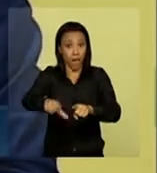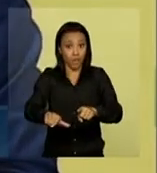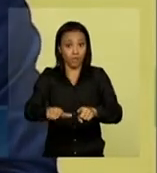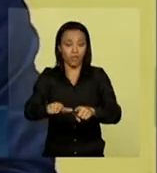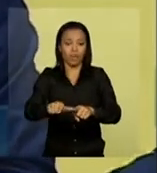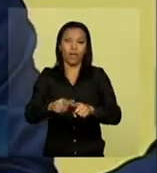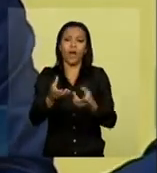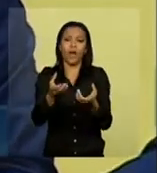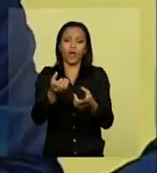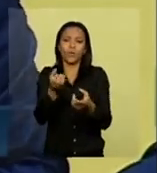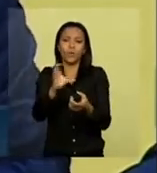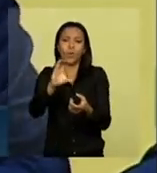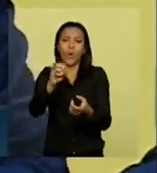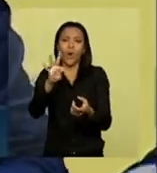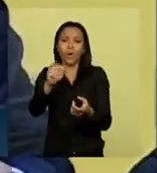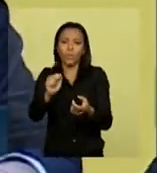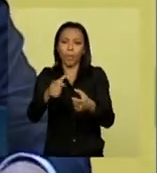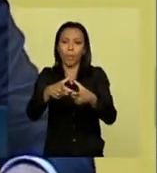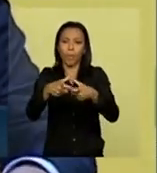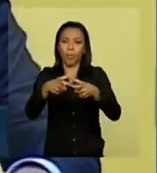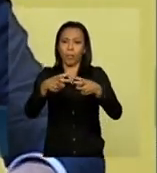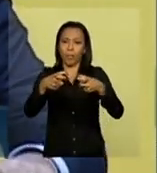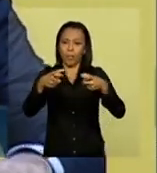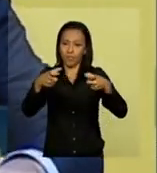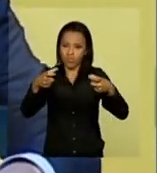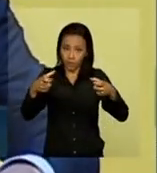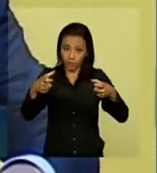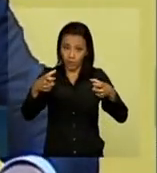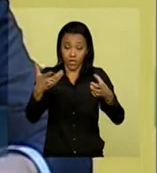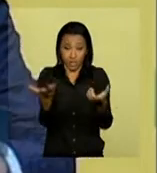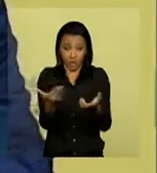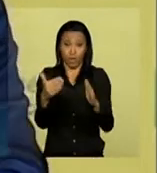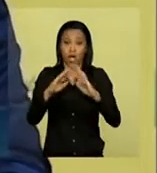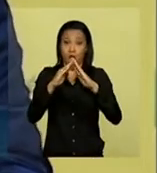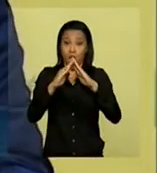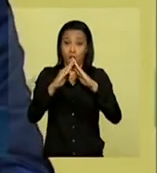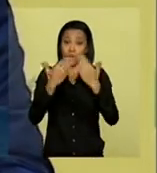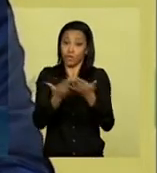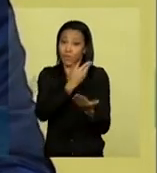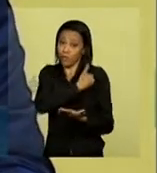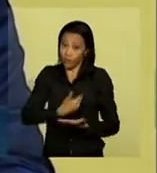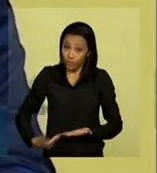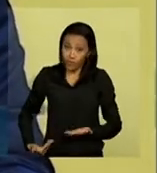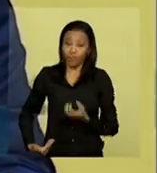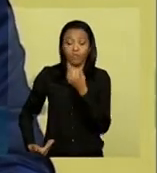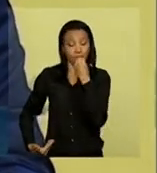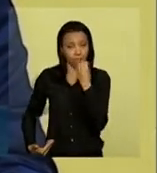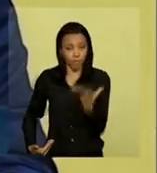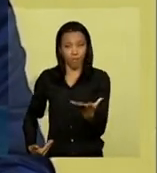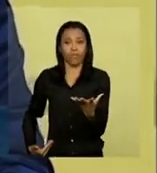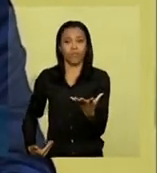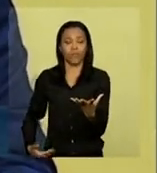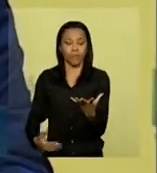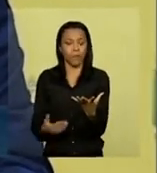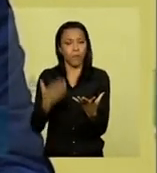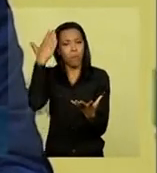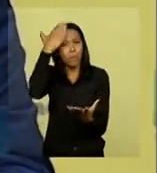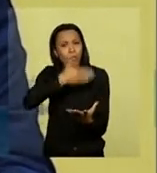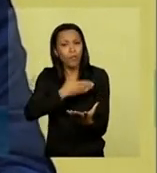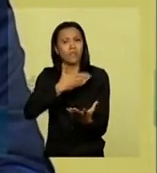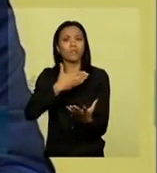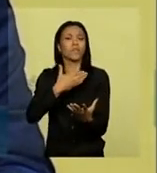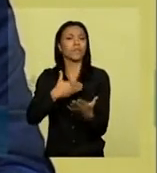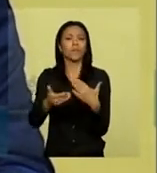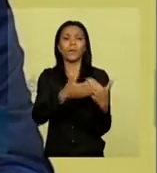peso relativo dos cortiços o top da escola pública é muito bom é o que mostra que